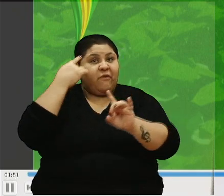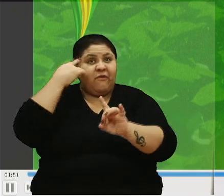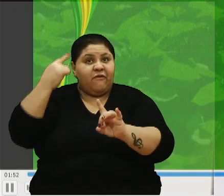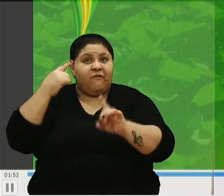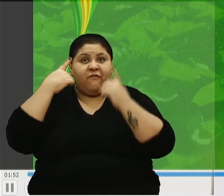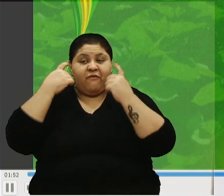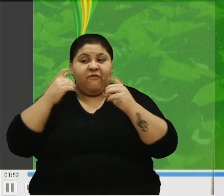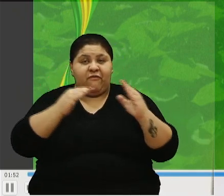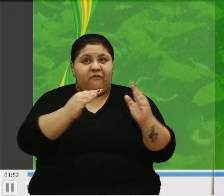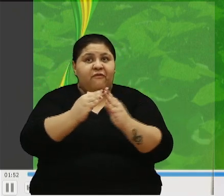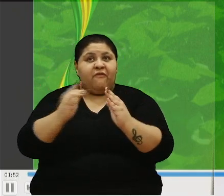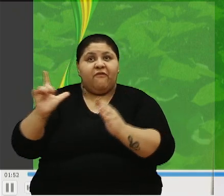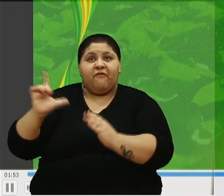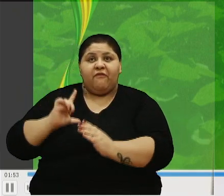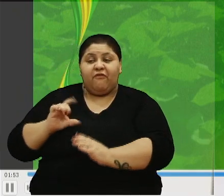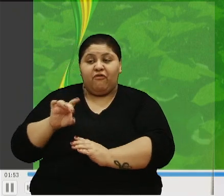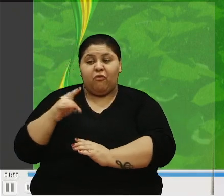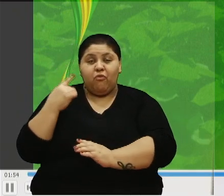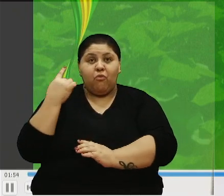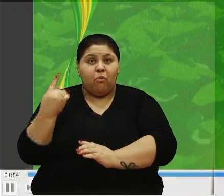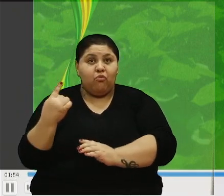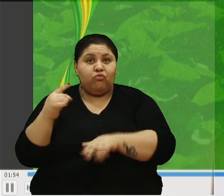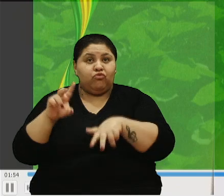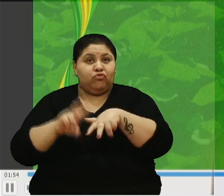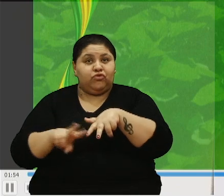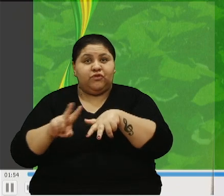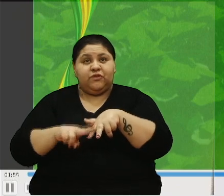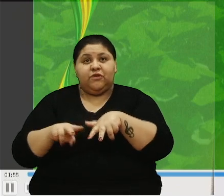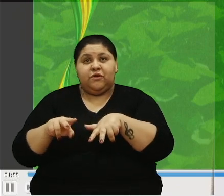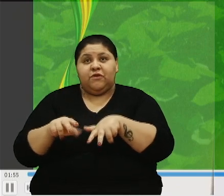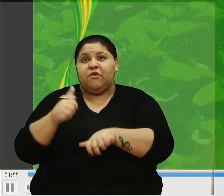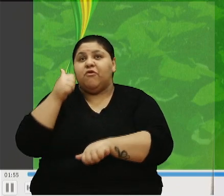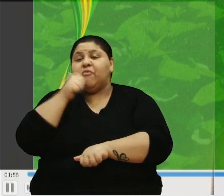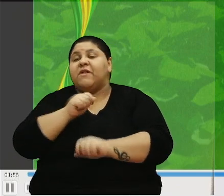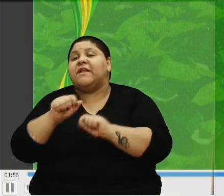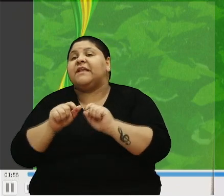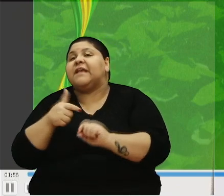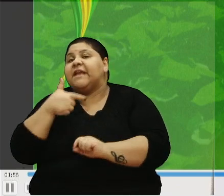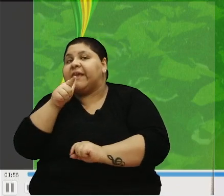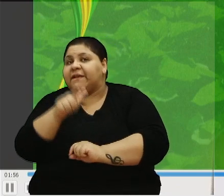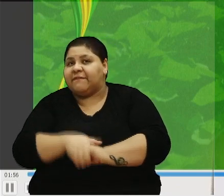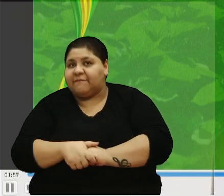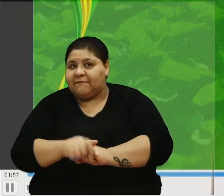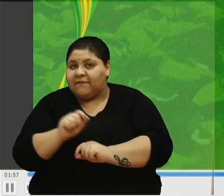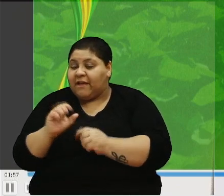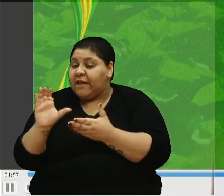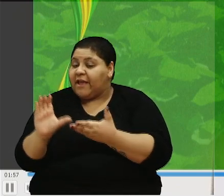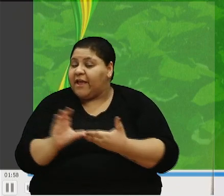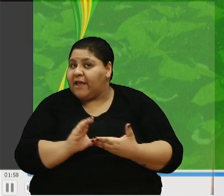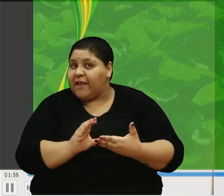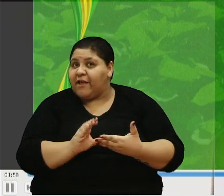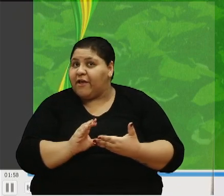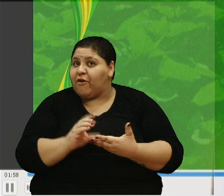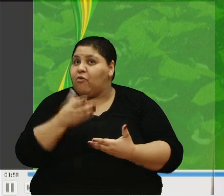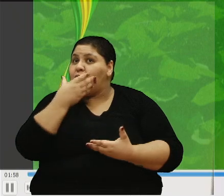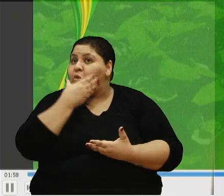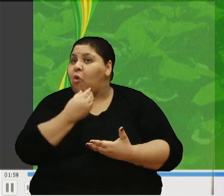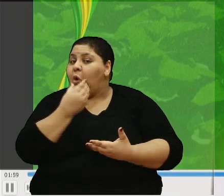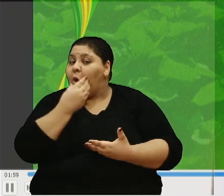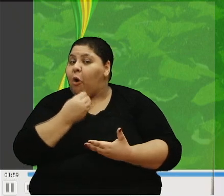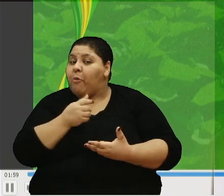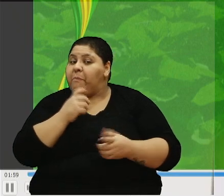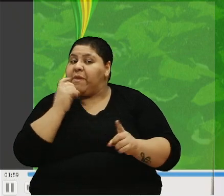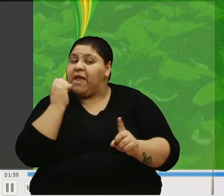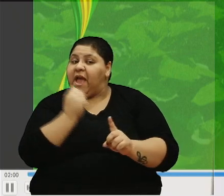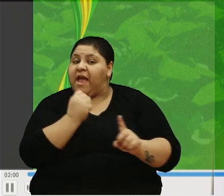violência doméstica tem apenas um só gênero, o da mulher. Quem ganha com isso? Quem lucra ao pintar todos os homens como agressores e todas